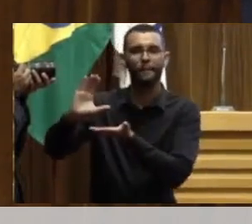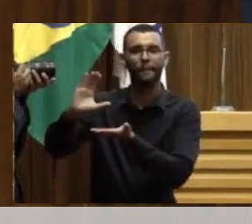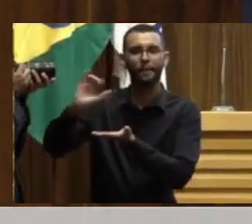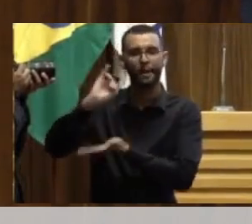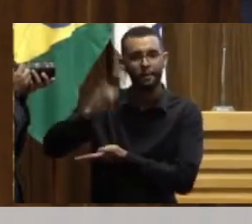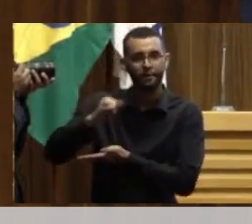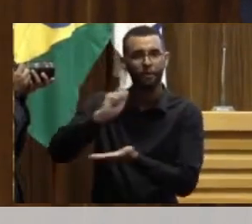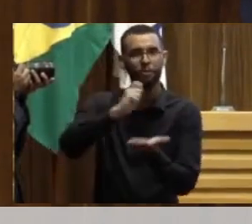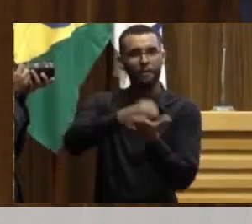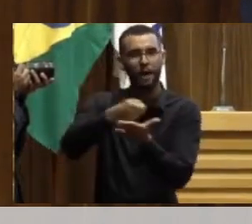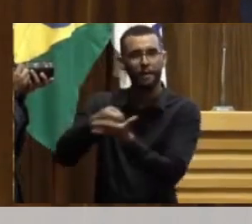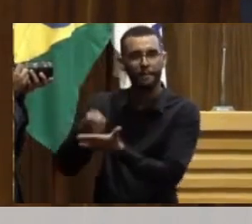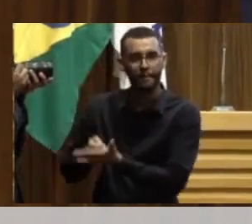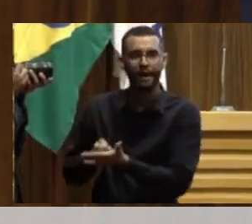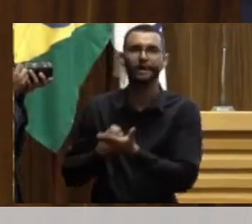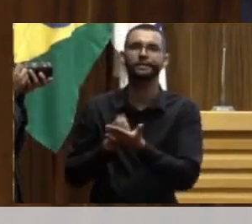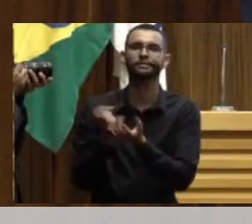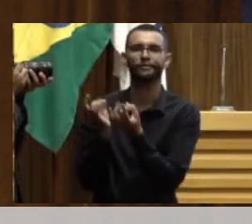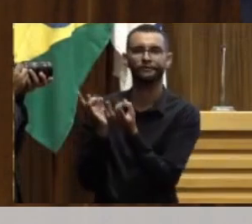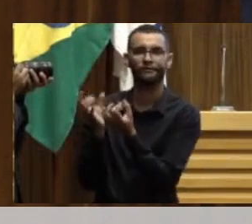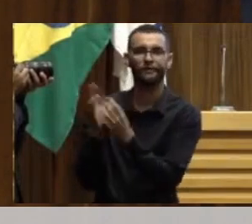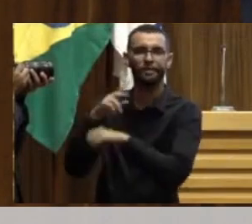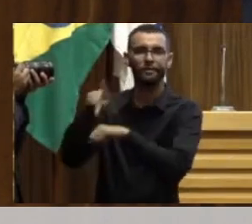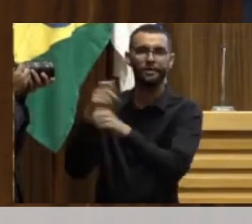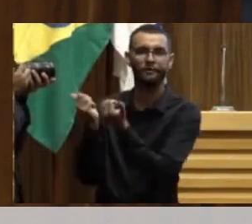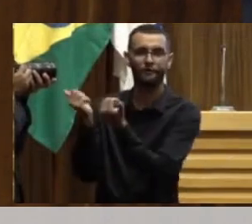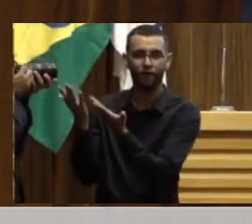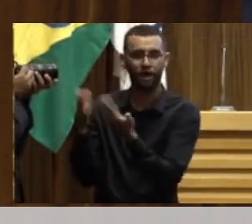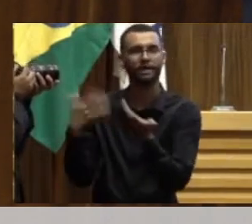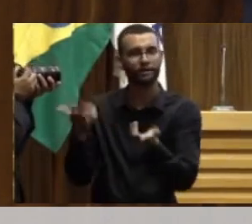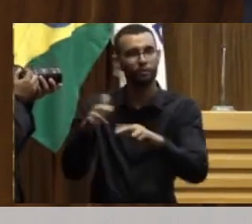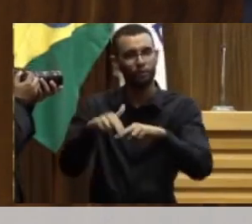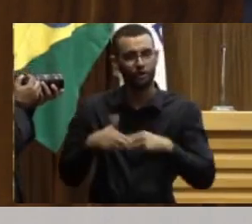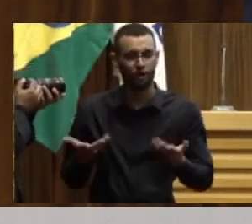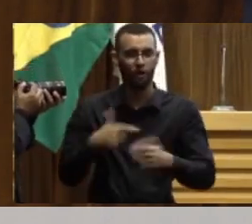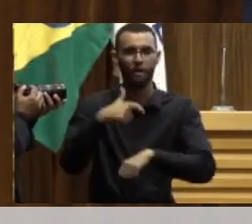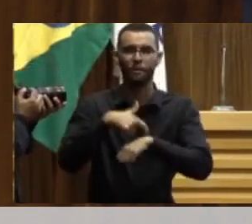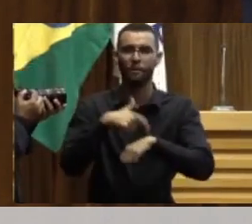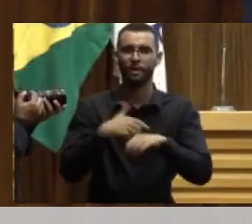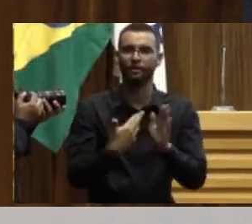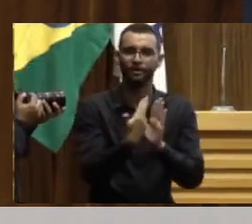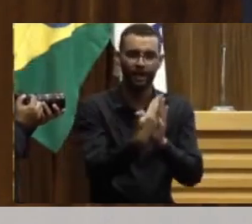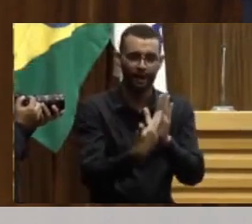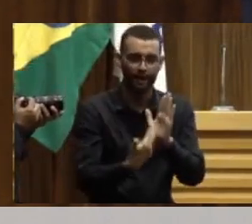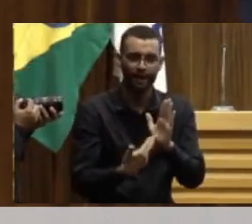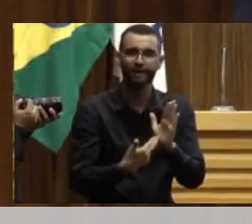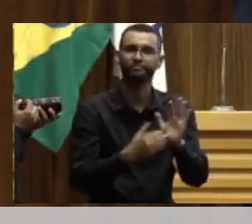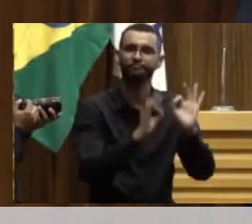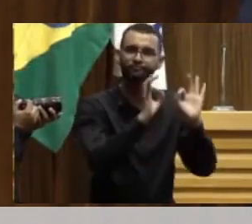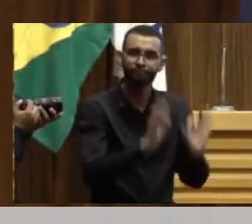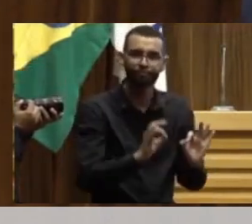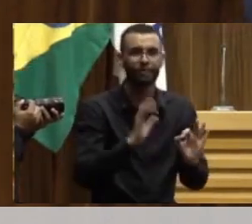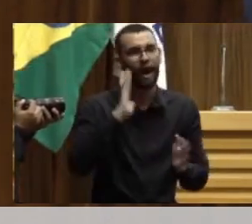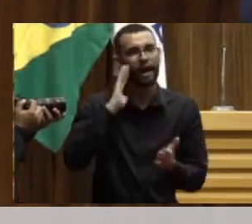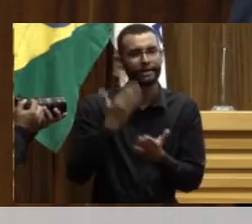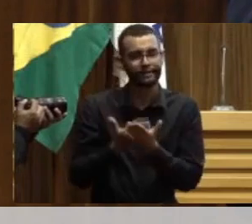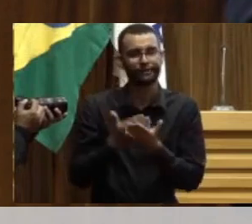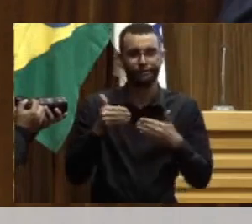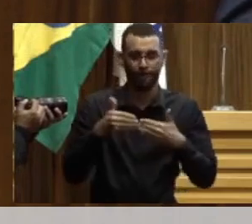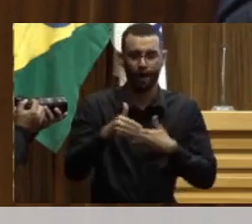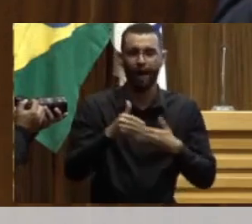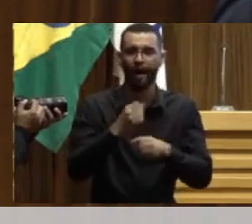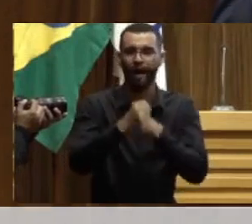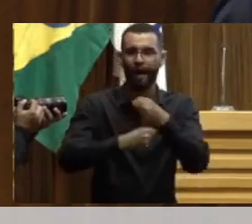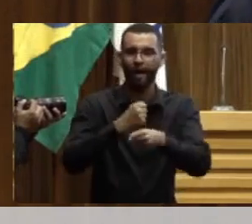Então, agora entra a tarefa aí da regulamentação, que eu tenho certeza até o final do ano a gente vai